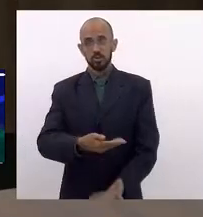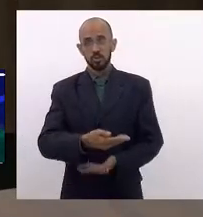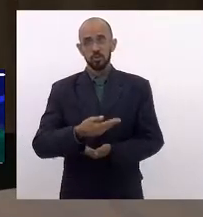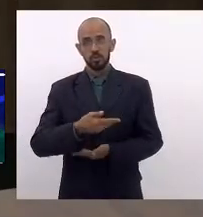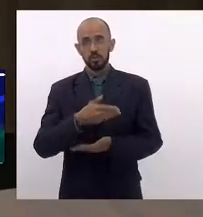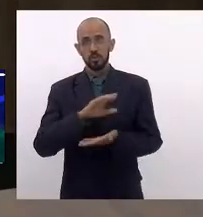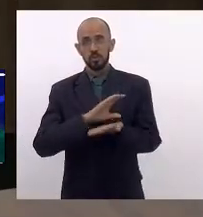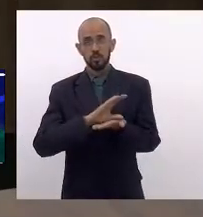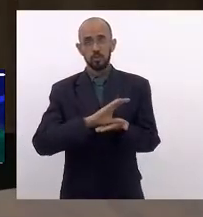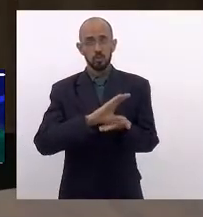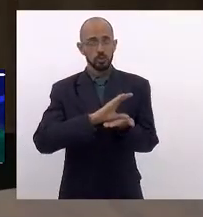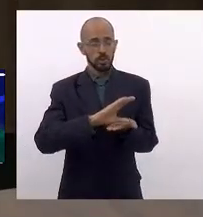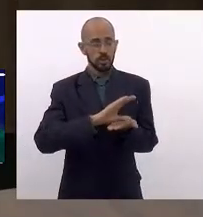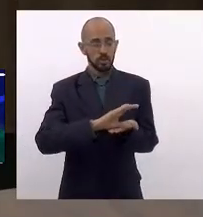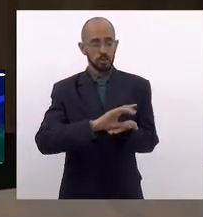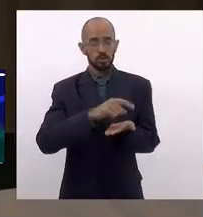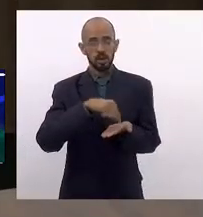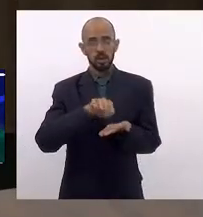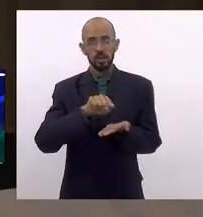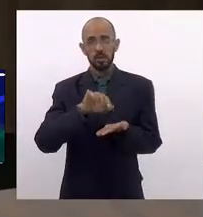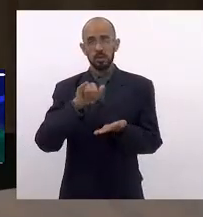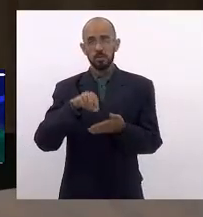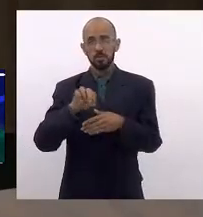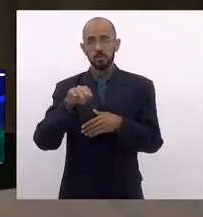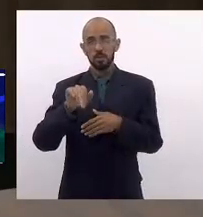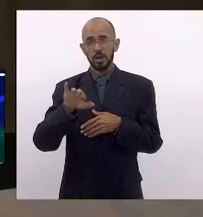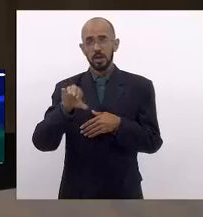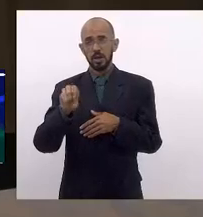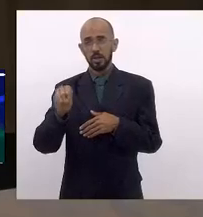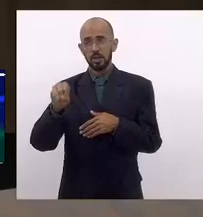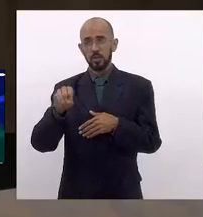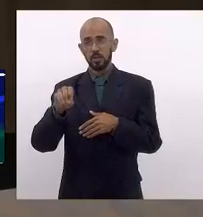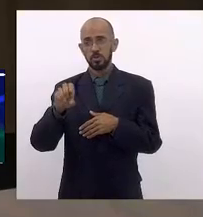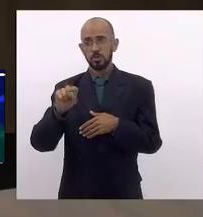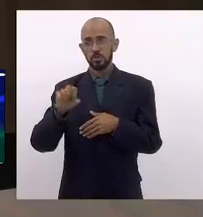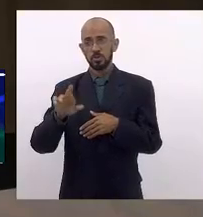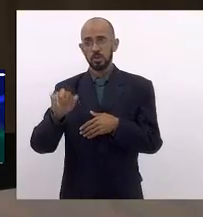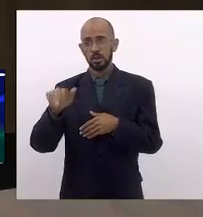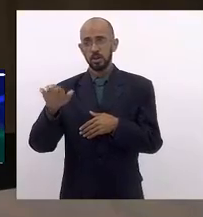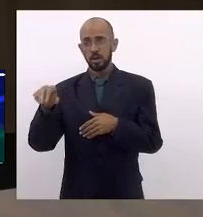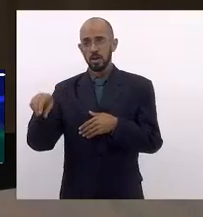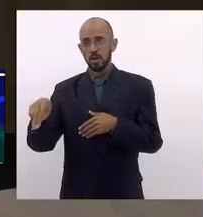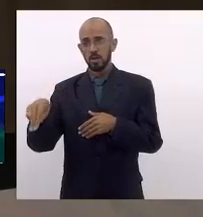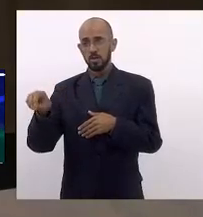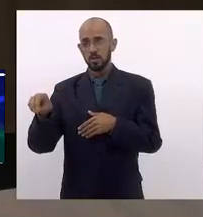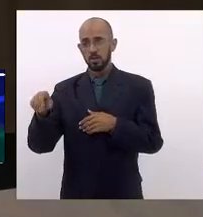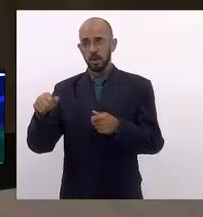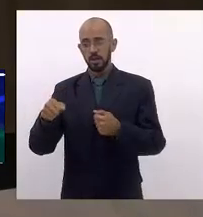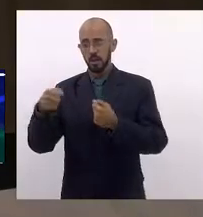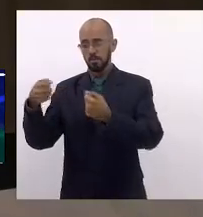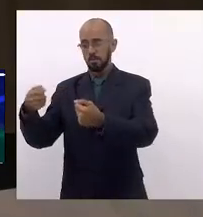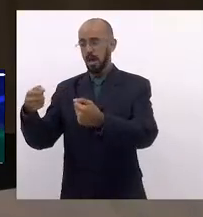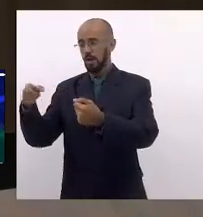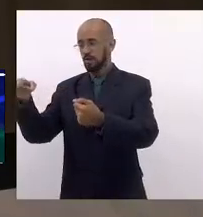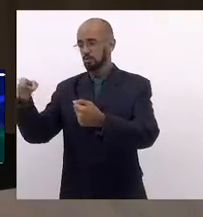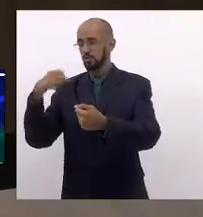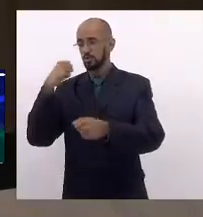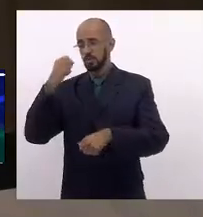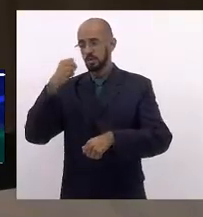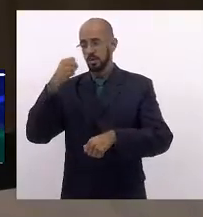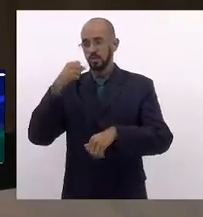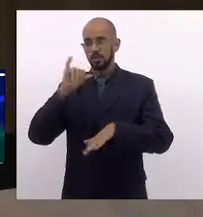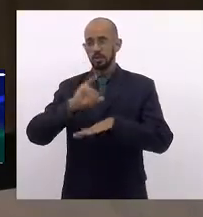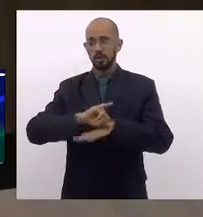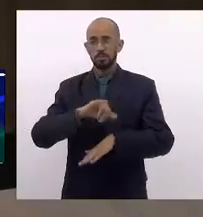Conselheiro para estar na Império Serrano sábado e entregar para que a vossa excelência como Senador da